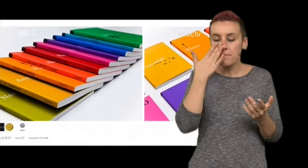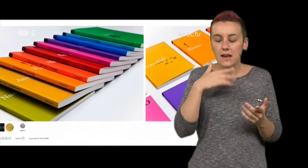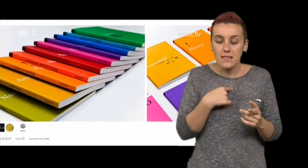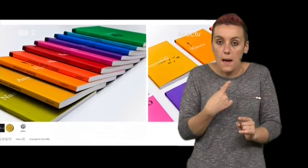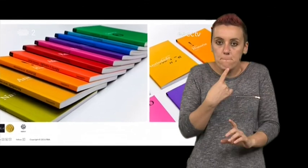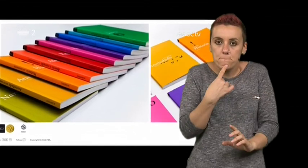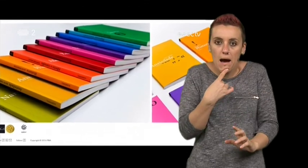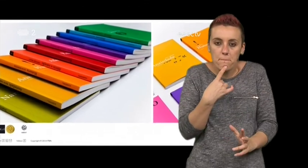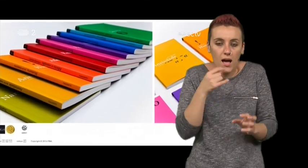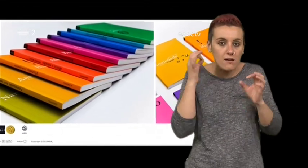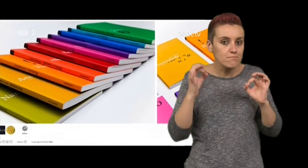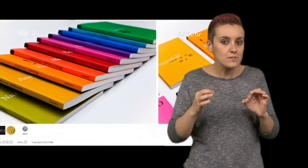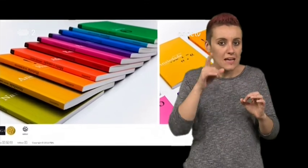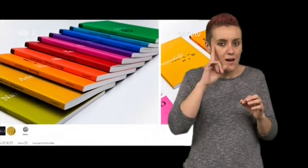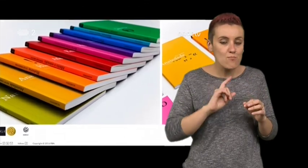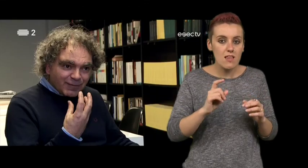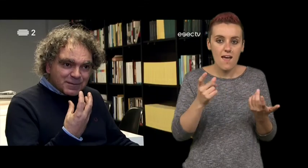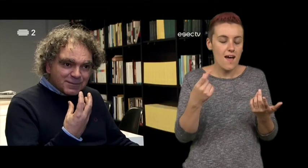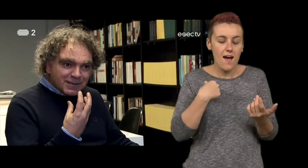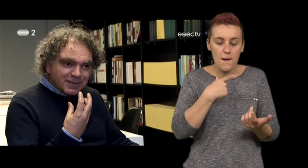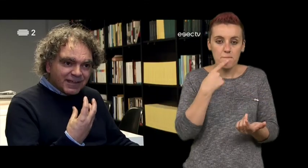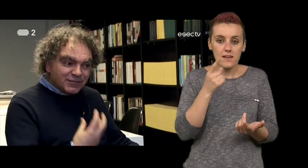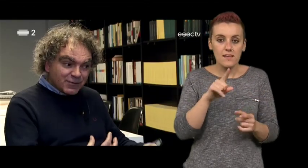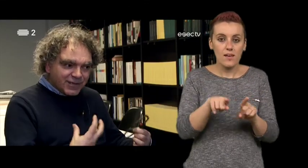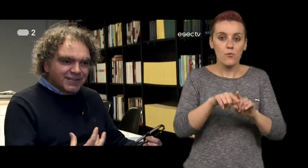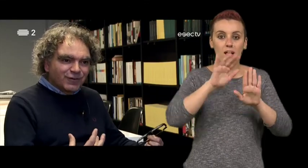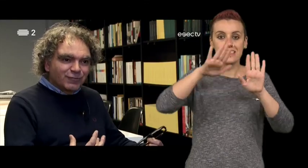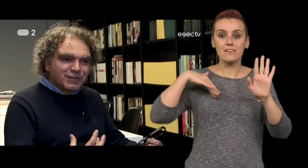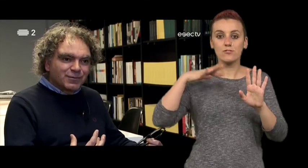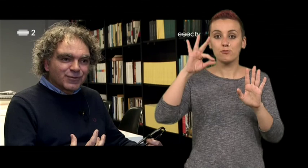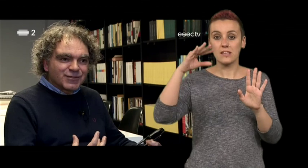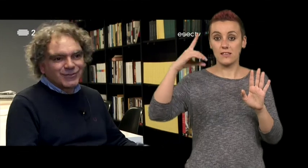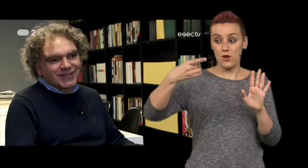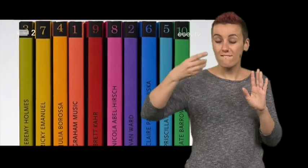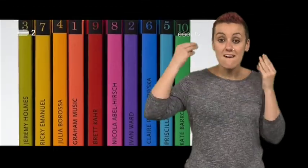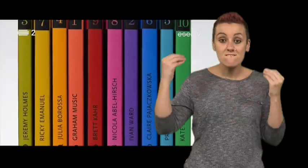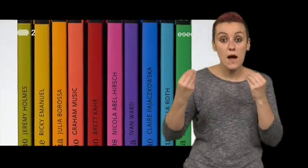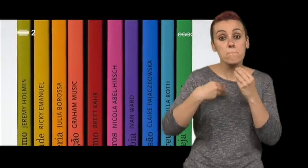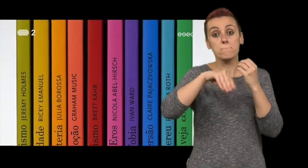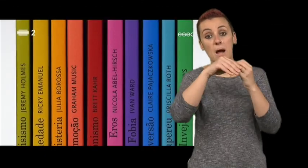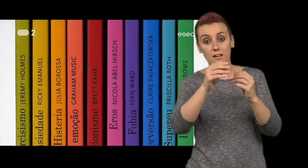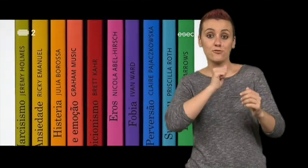era tão irreal que ela nem isso estava a perceber. Para ela havia 49 muito bons, e os dela.